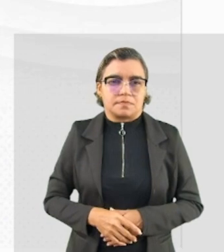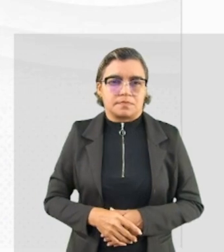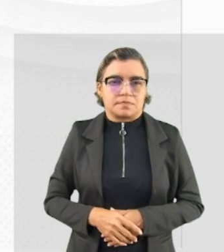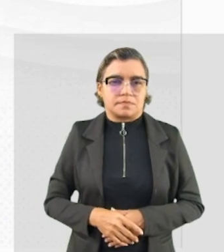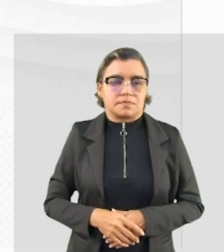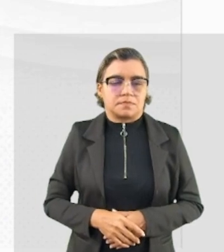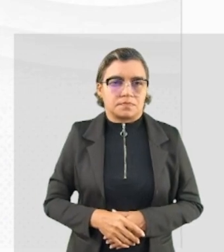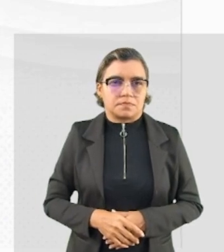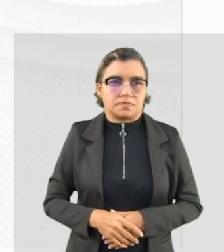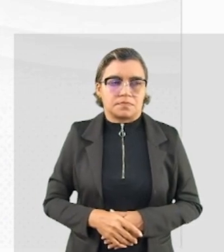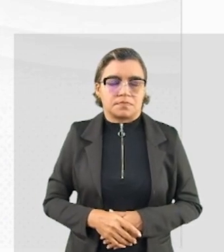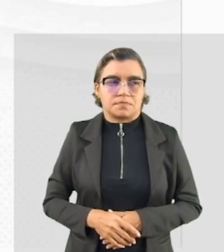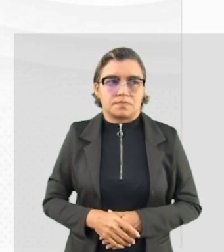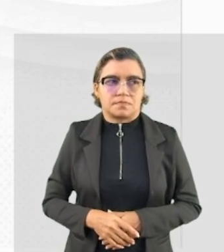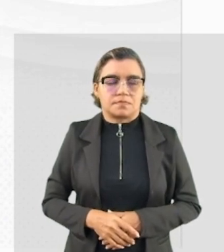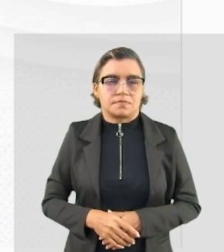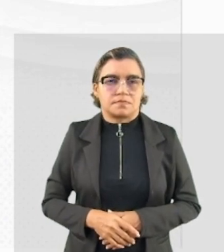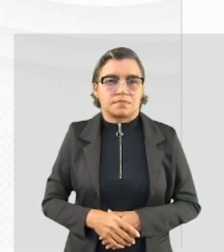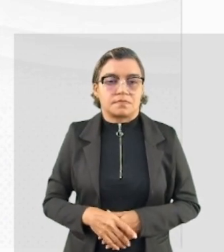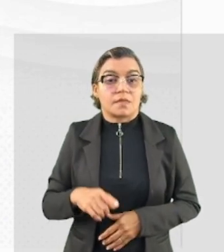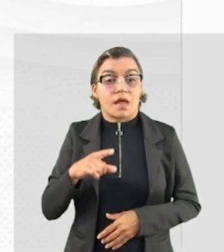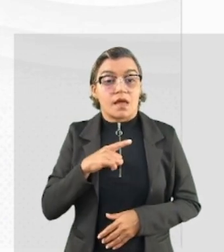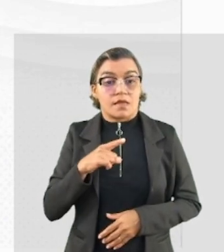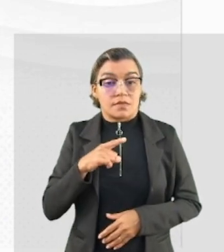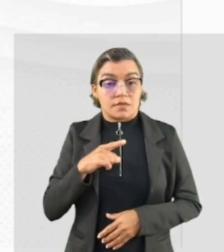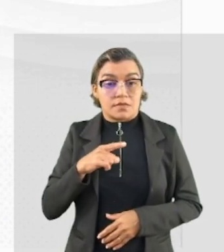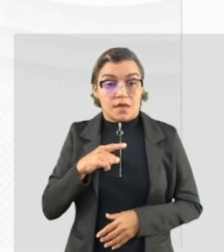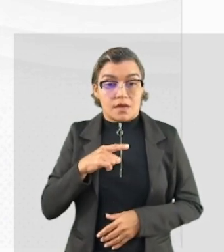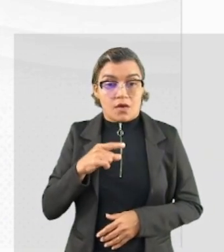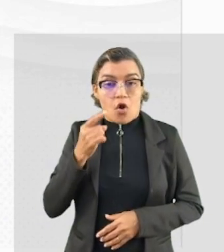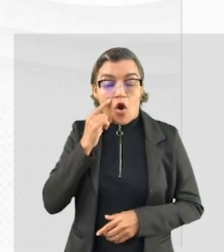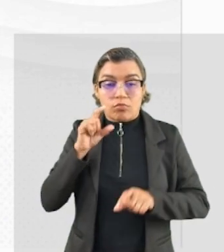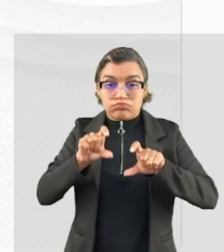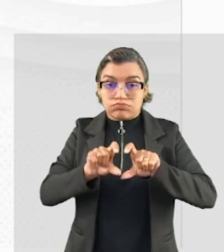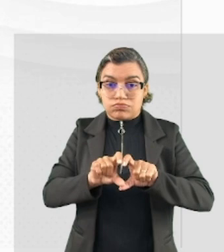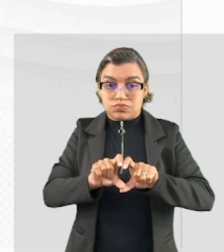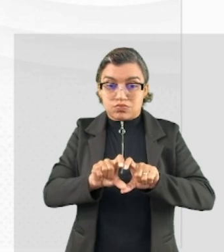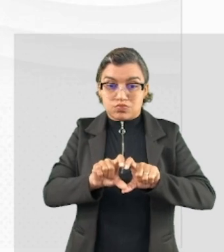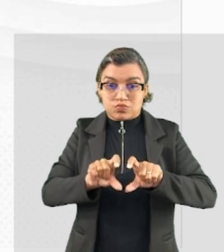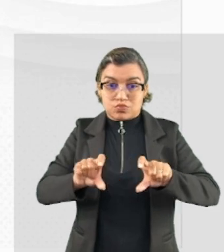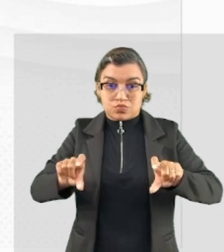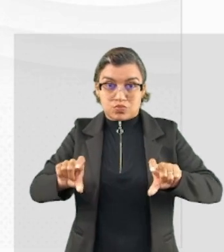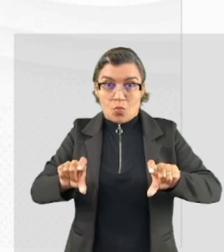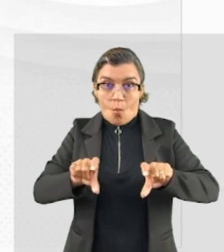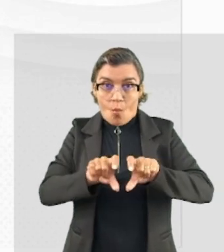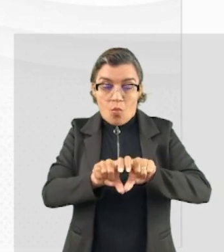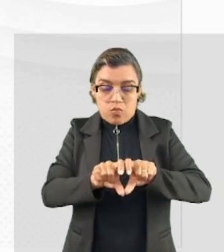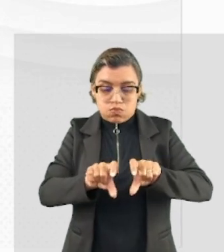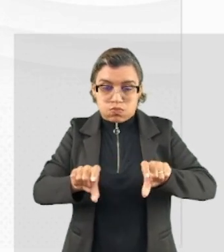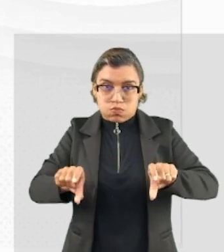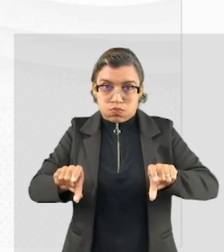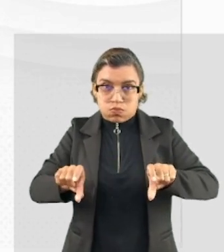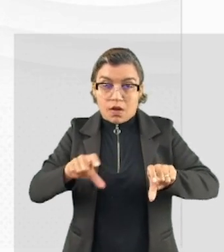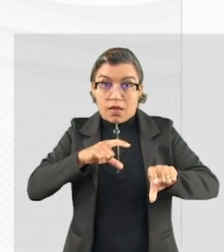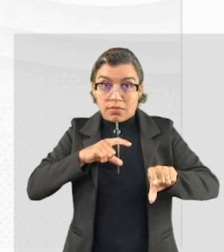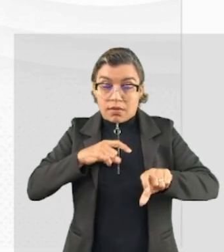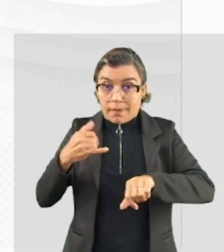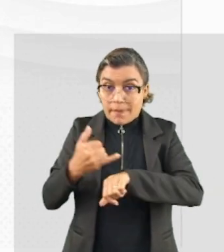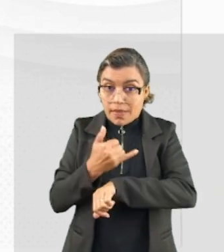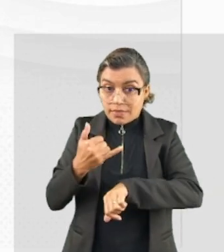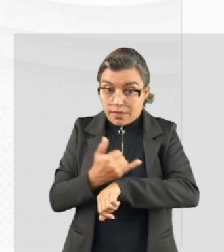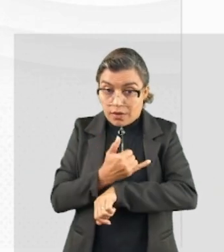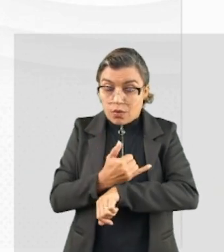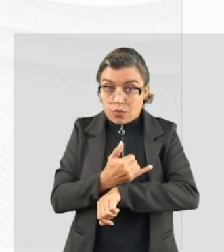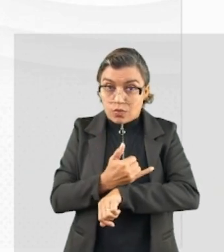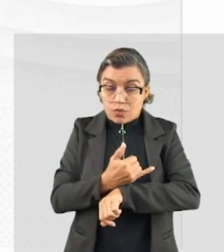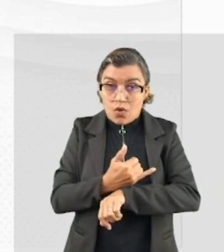ponteira aqui. Ó, você tem uma barra de metal que ela está sendo aquecida em uma das